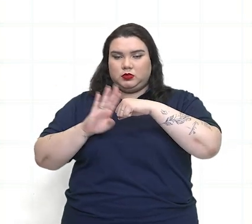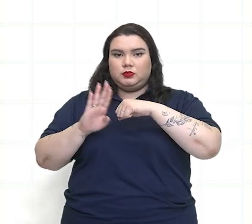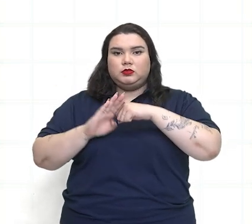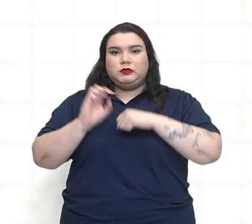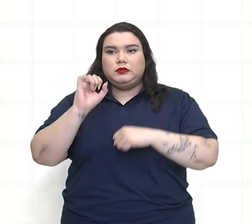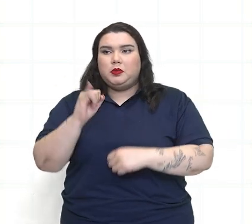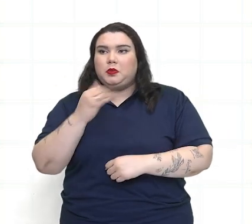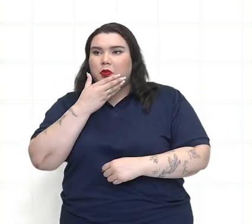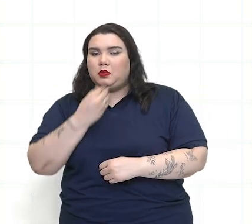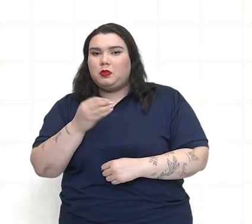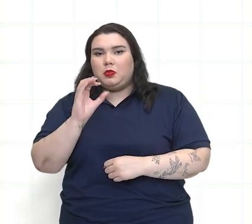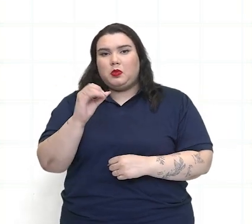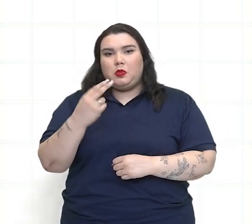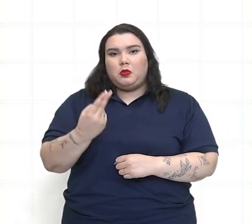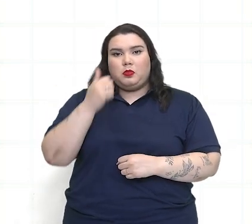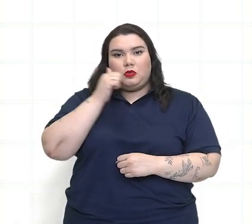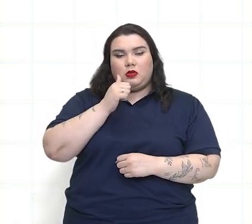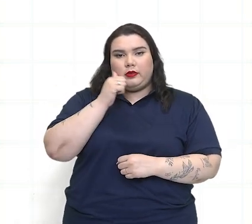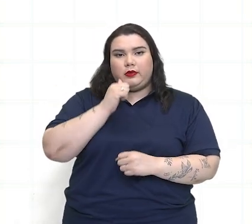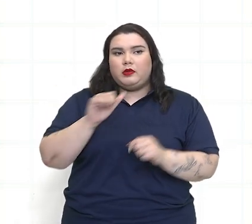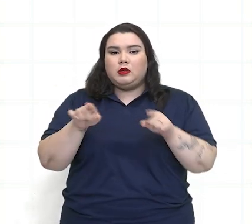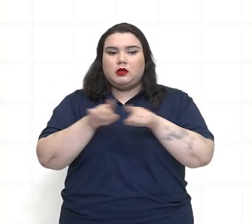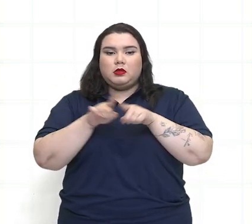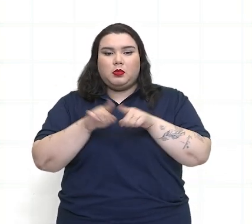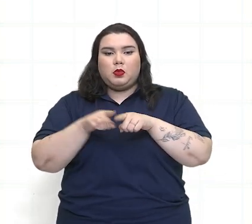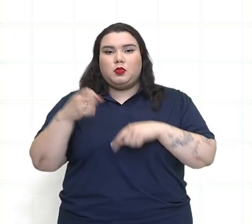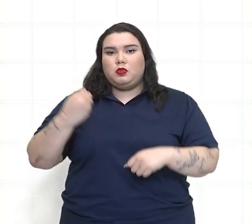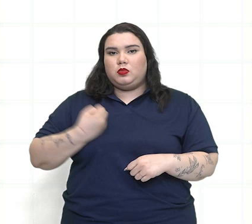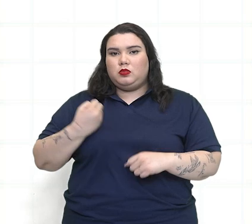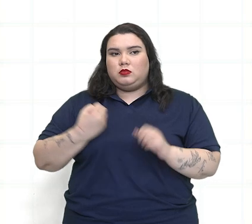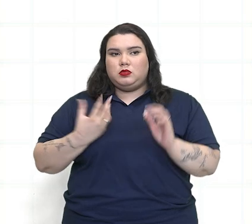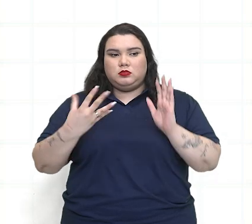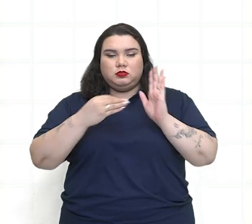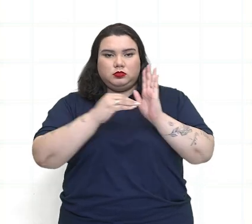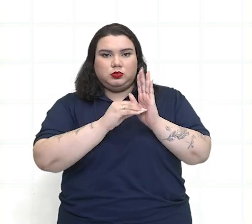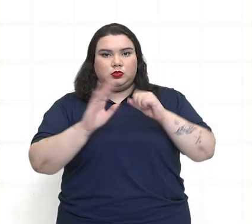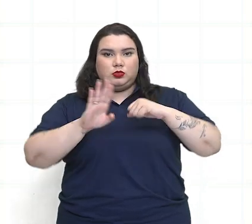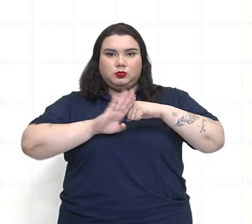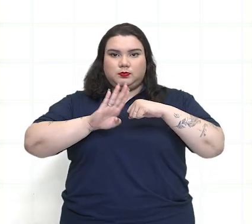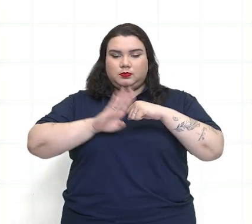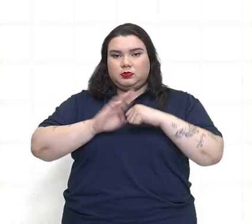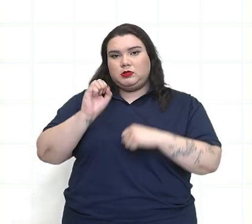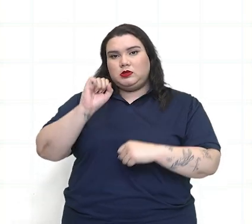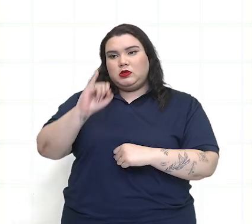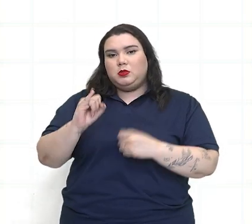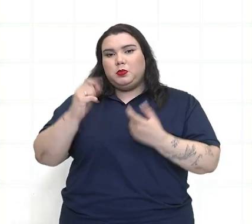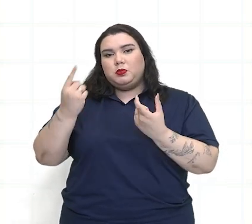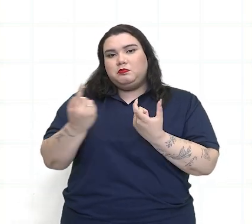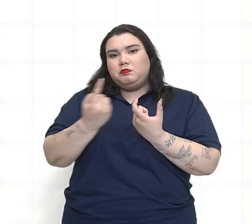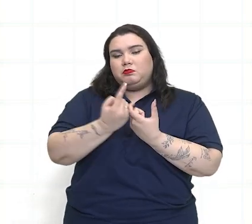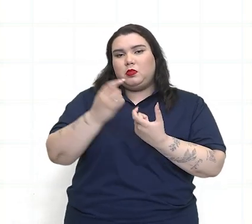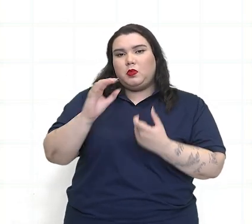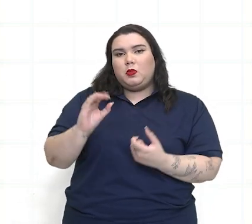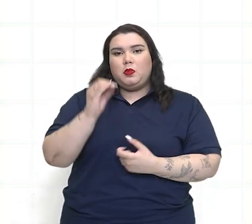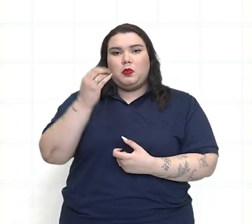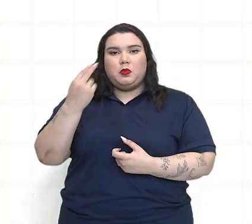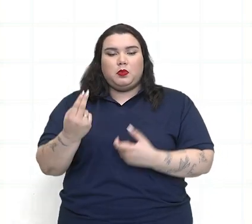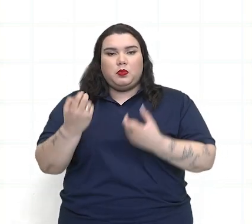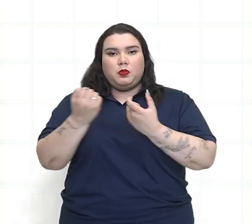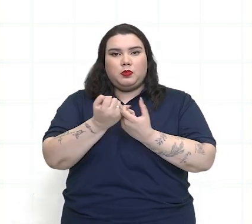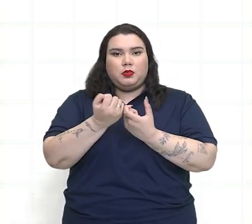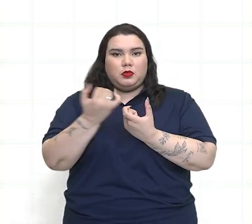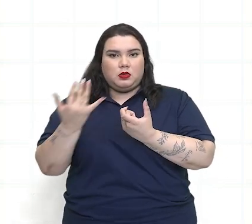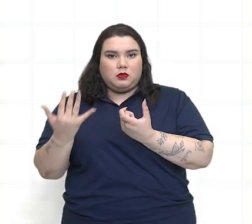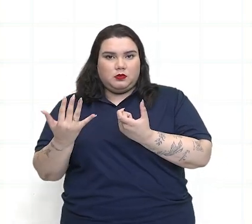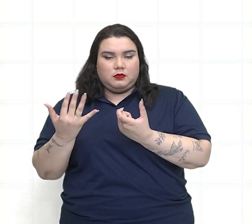substantivo, se é masculino, se é feminino, e também o número desse substantivo, se está no singular ou se está no